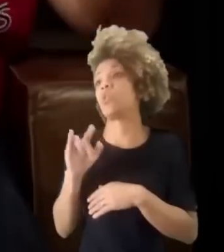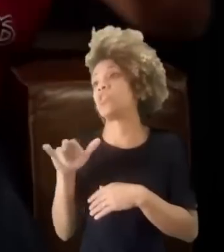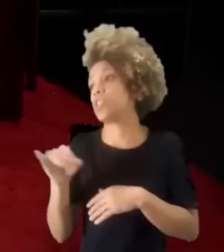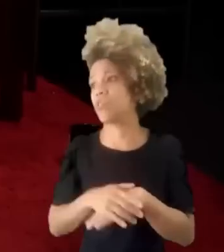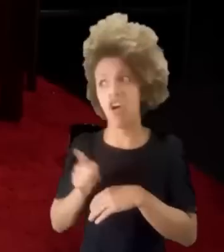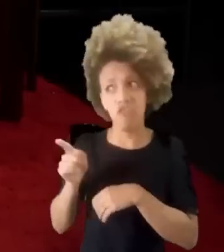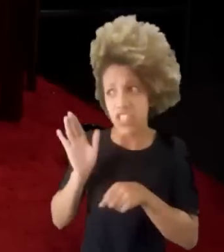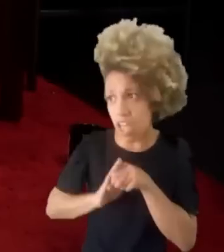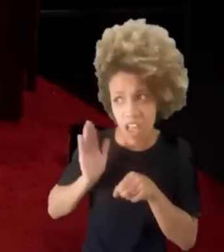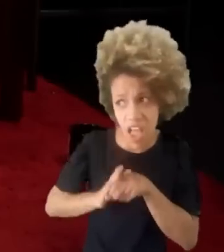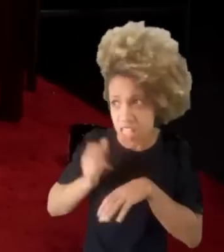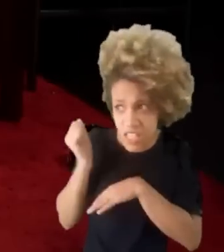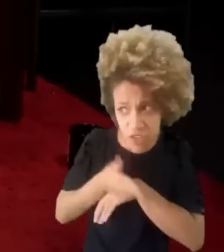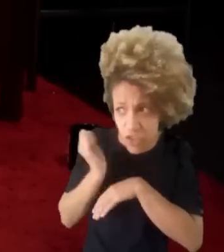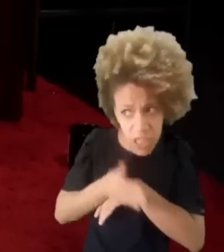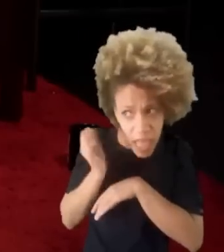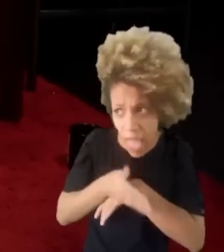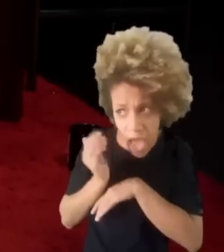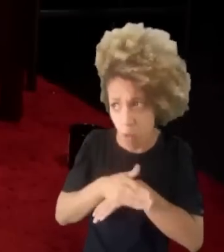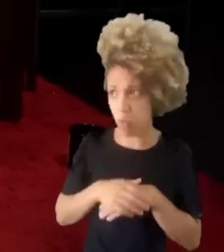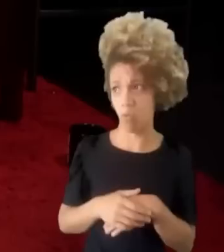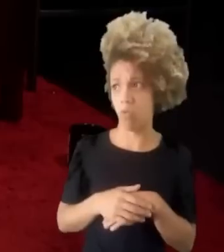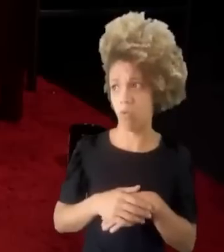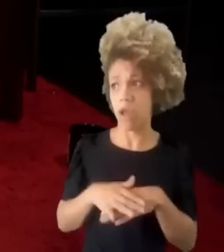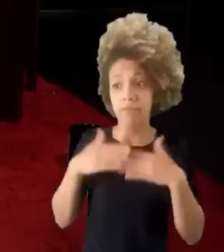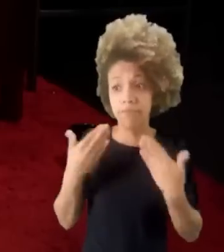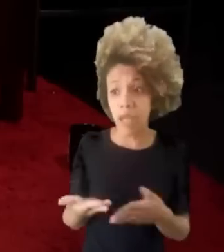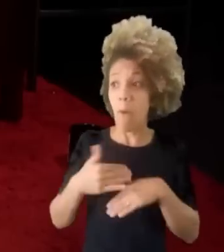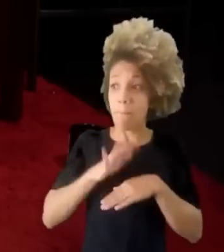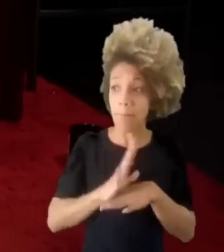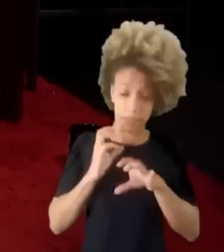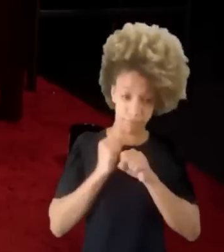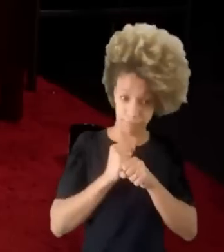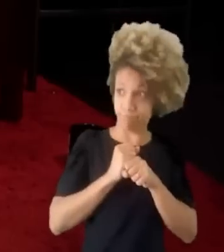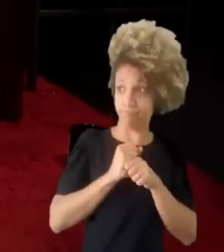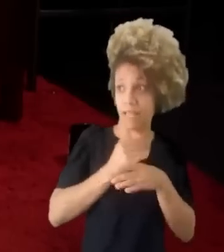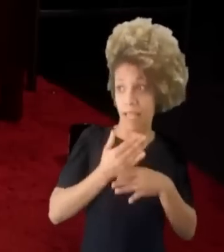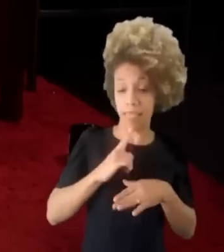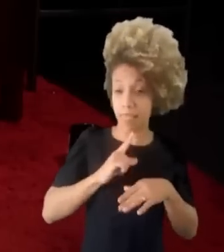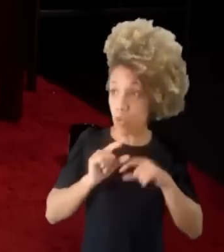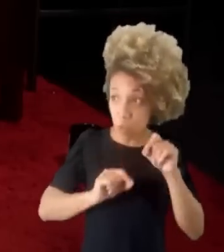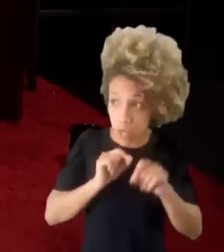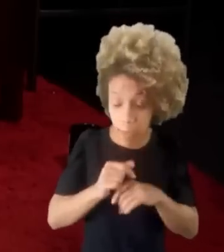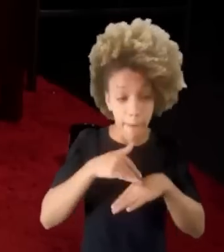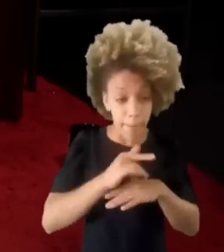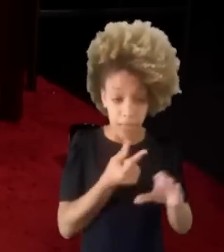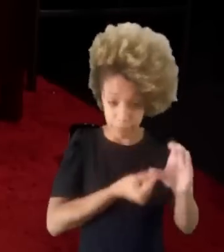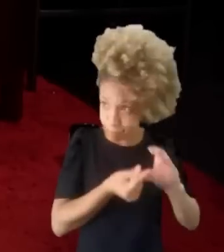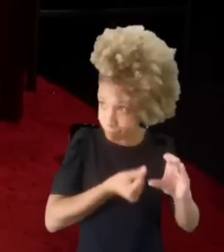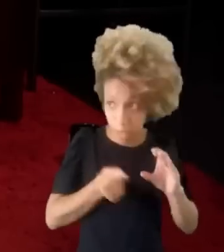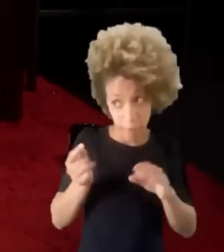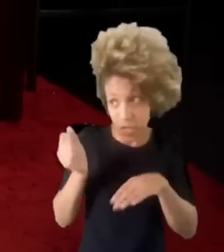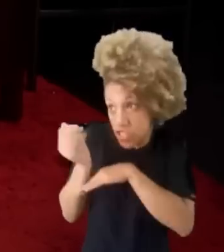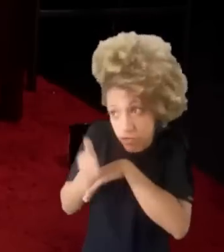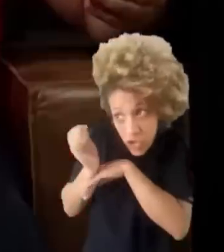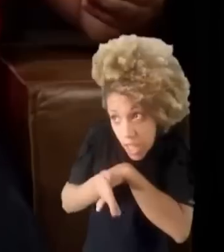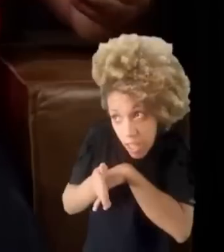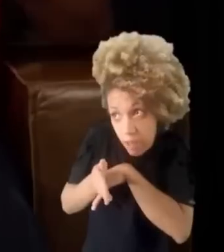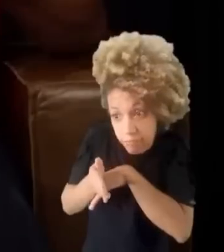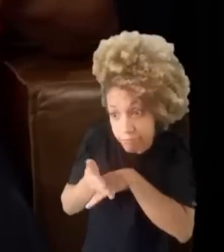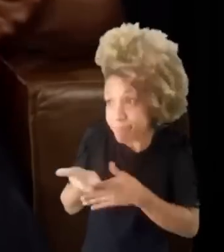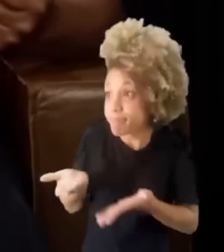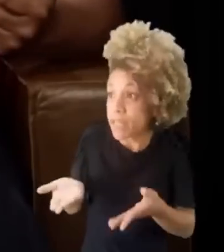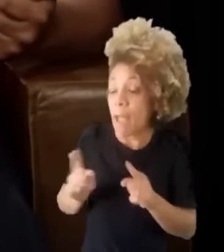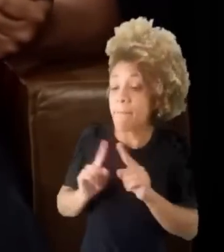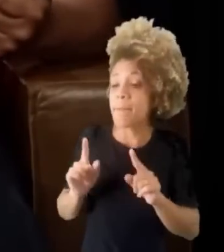o quê fodeu mano se você se fodeu então quanto mais cálculo humano você fizer dentro dessa competição do capitalismo Mas você vai se então a